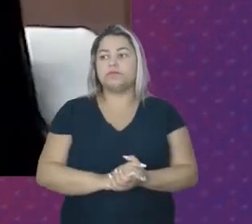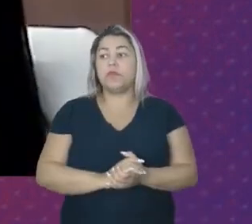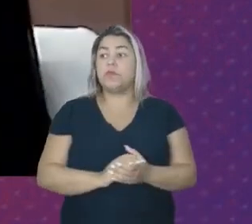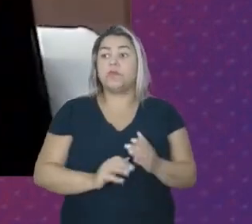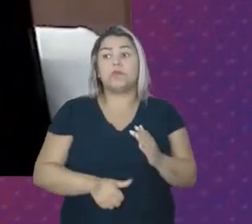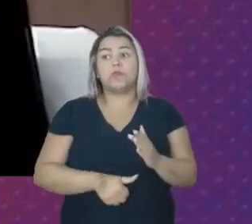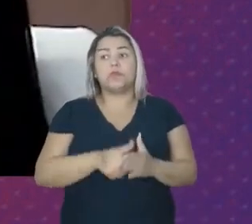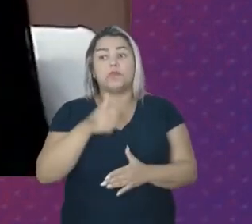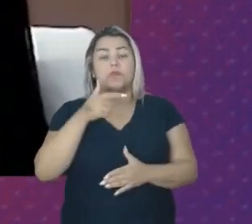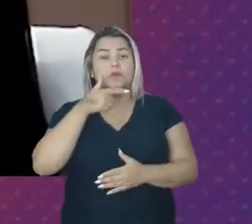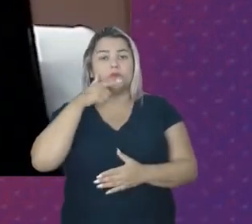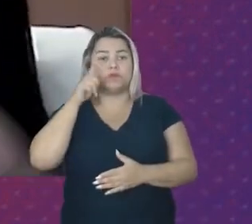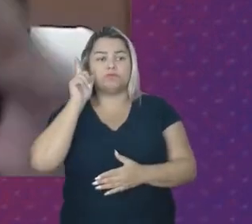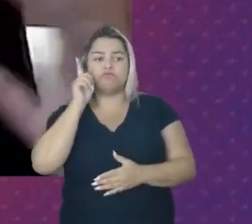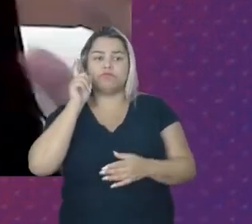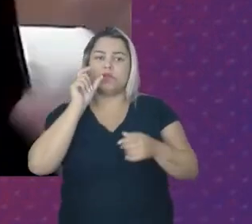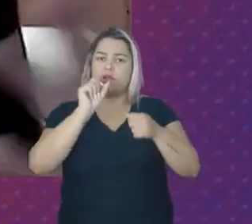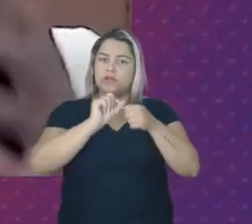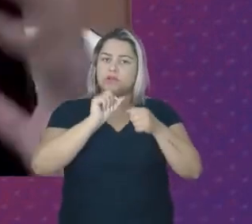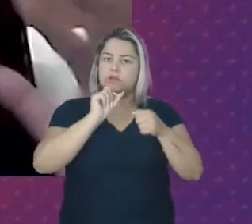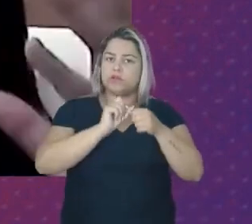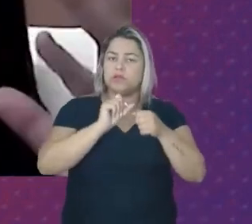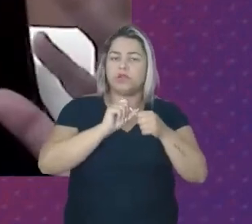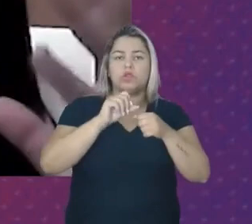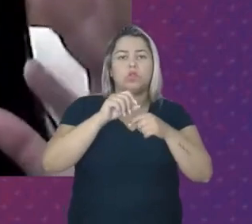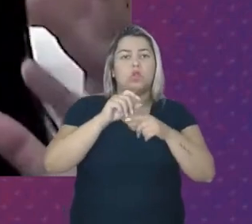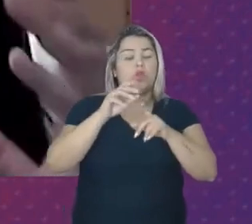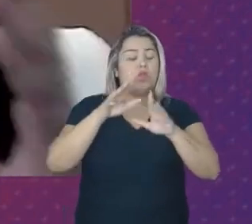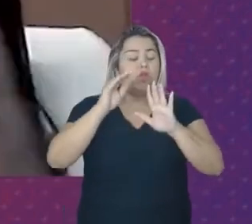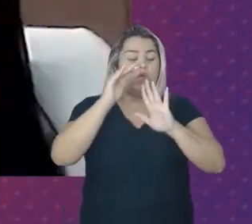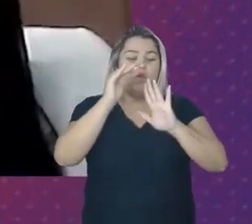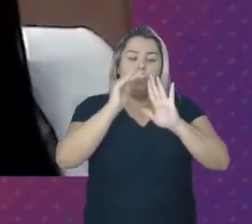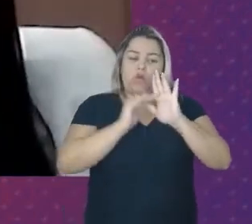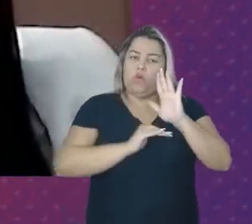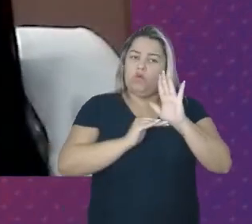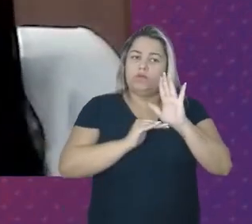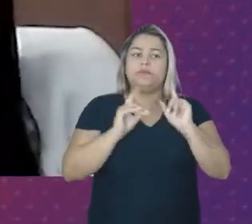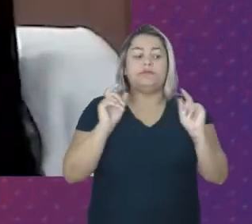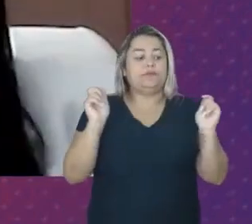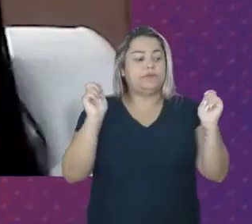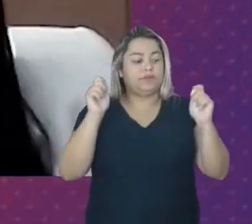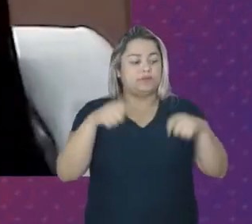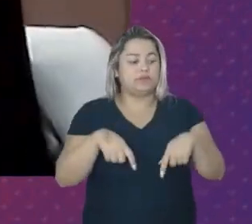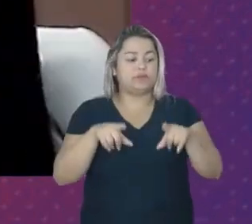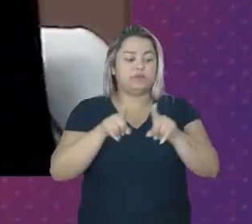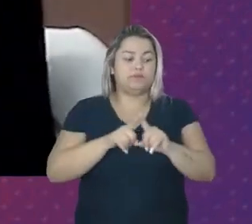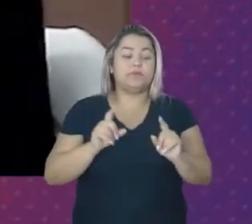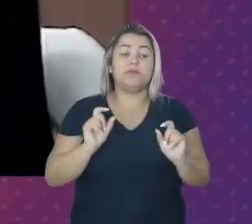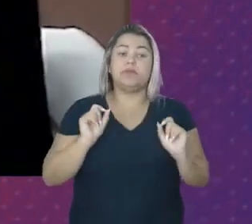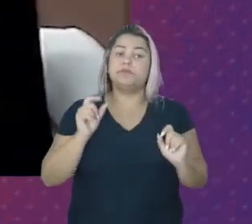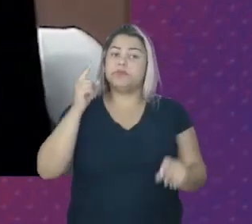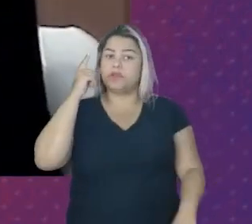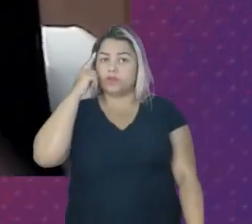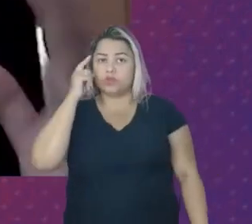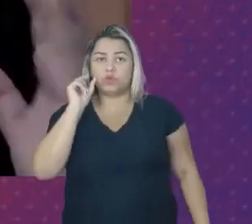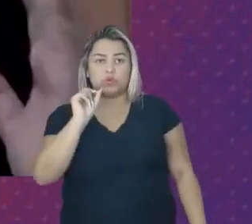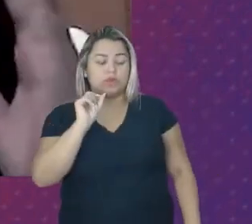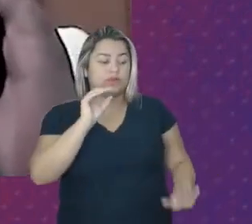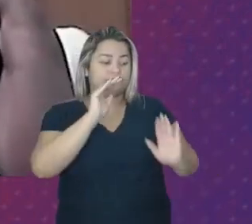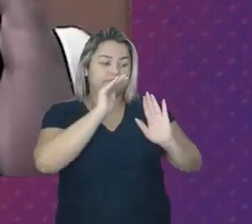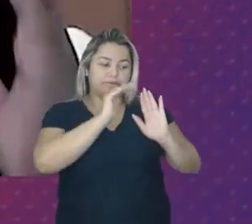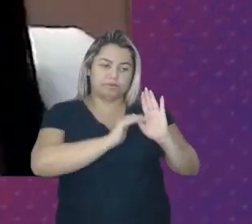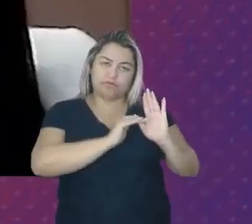primeiro, antes de sair produzindo conteúdo à torta e à direita, é necessário que você pense o seguinte,